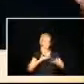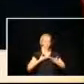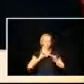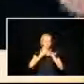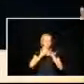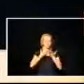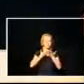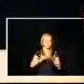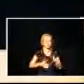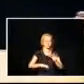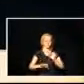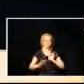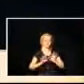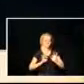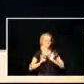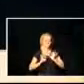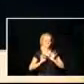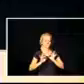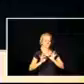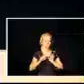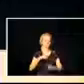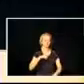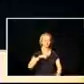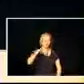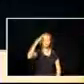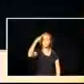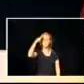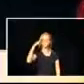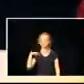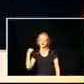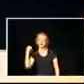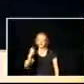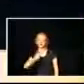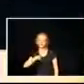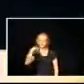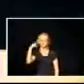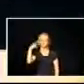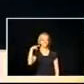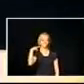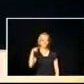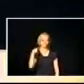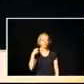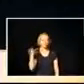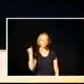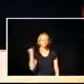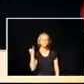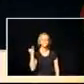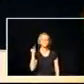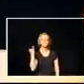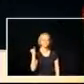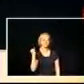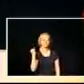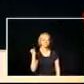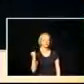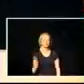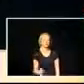à importância do poder executivo, da administração indireta, das